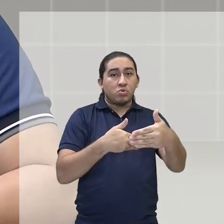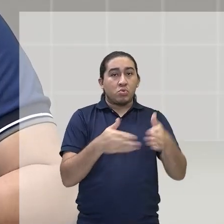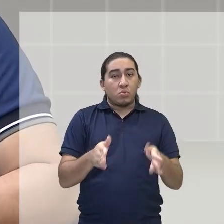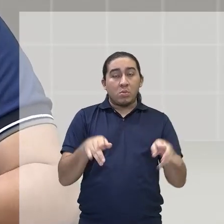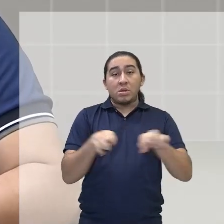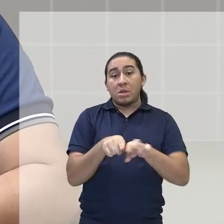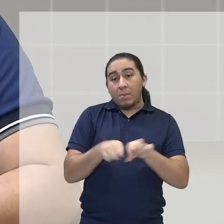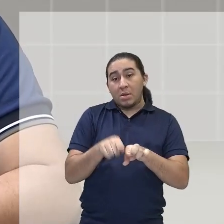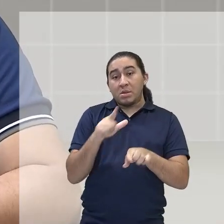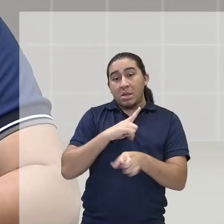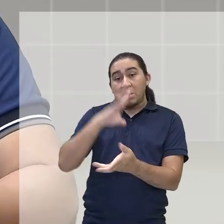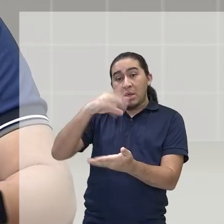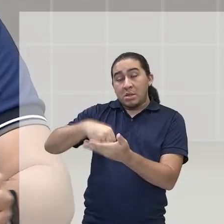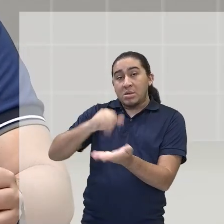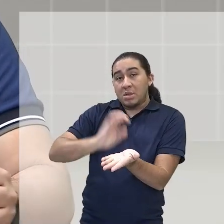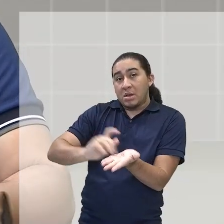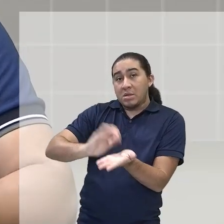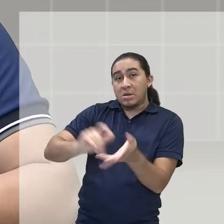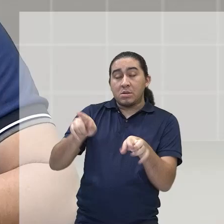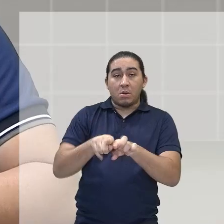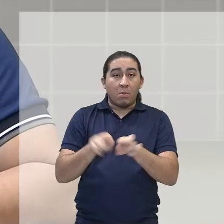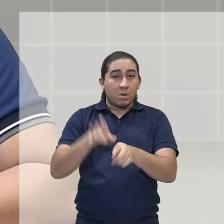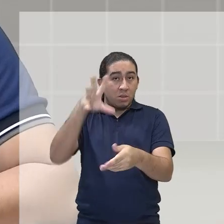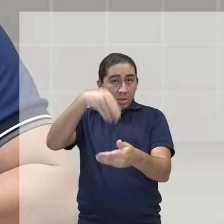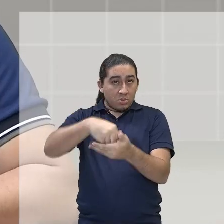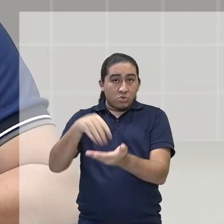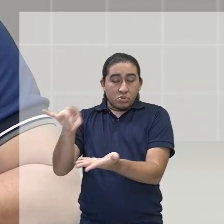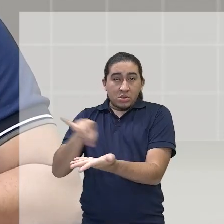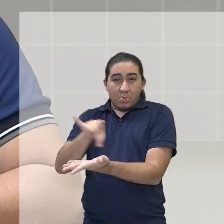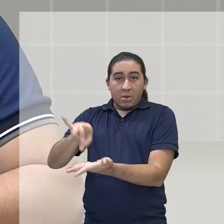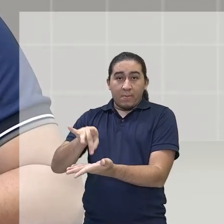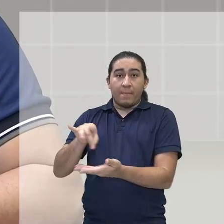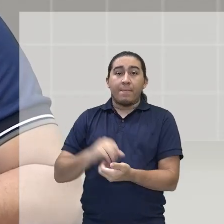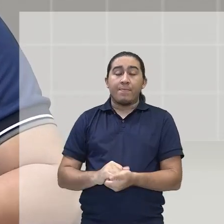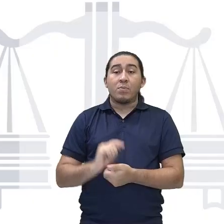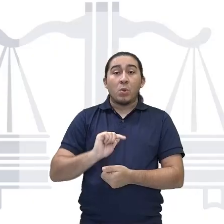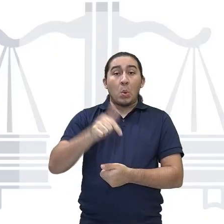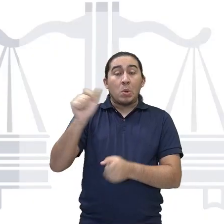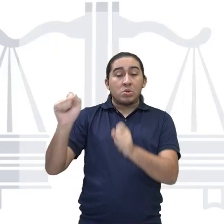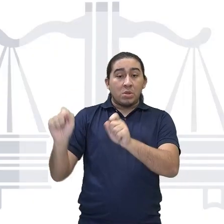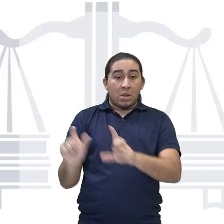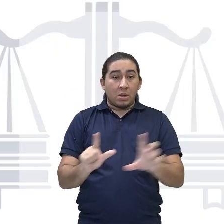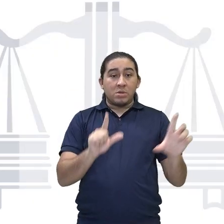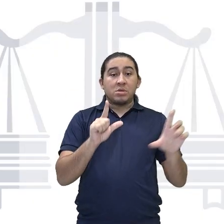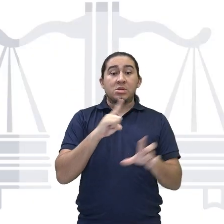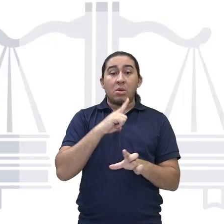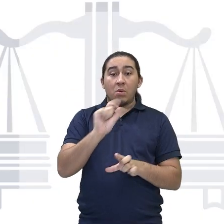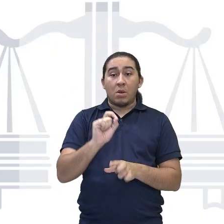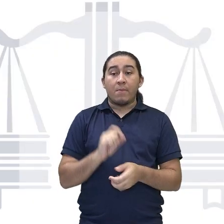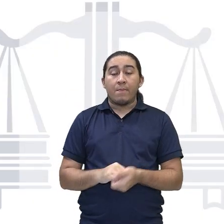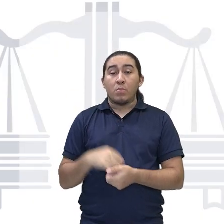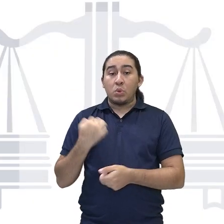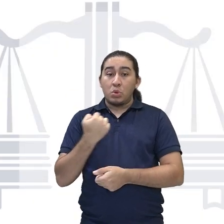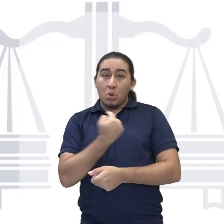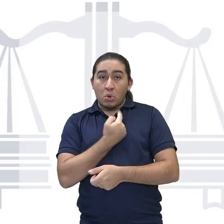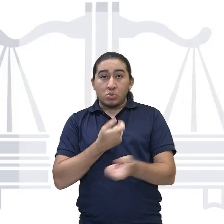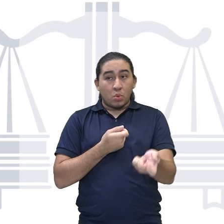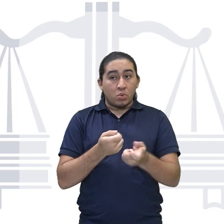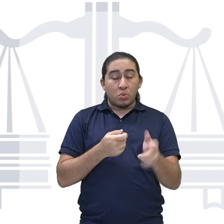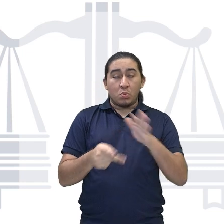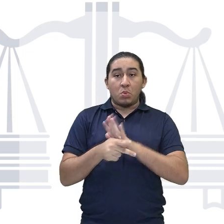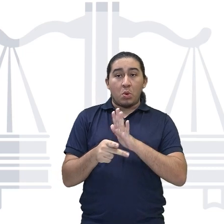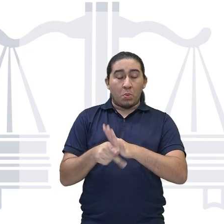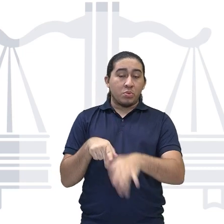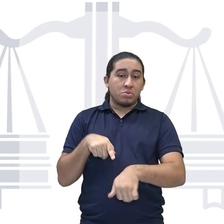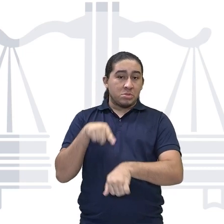dentro da secretaria. Mas dentro do CMEAN, né, no próximo slide a gente vai ver, existe, né, o nosso próprio controle aqui da CITEM. Então a